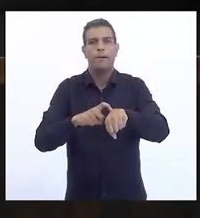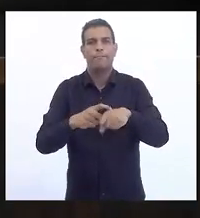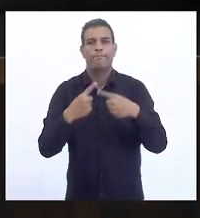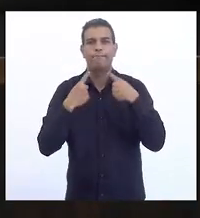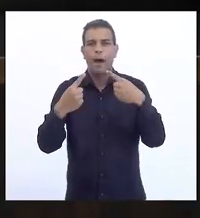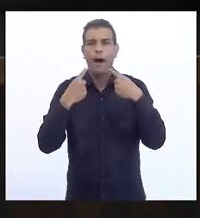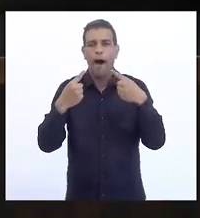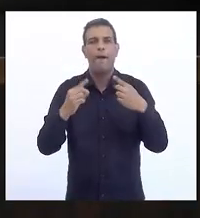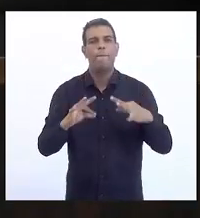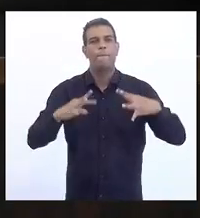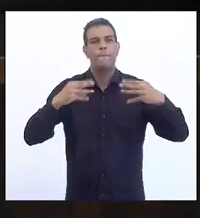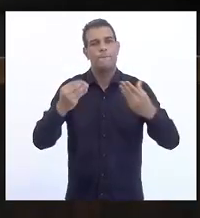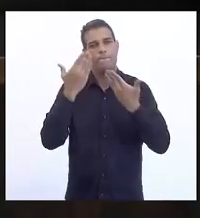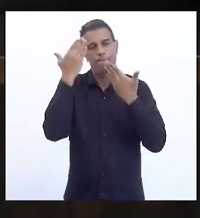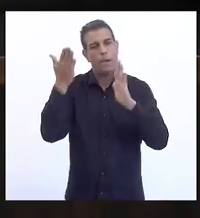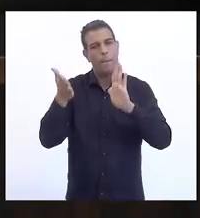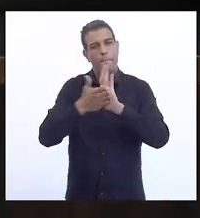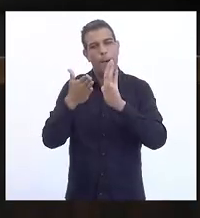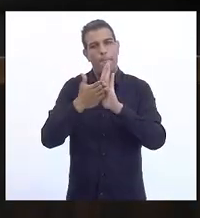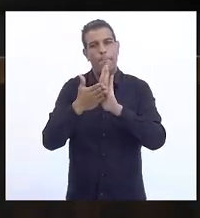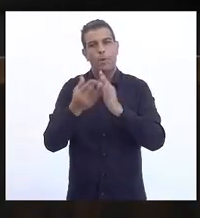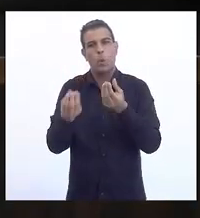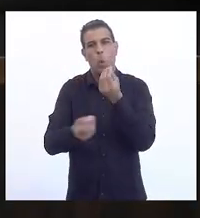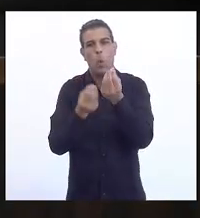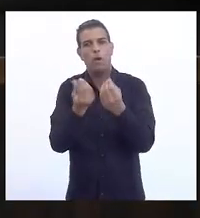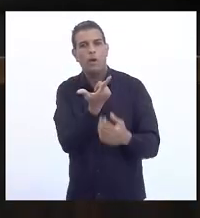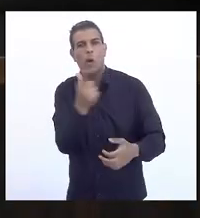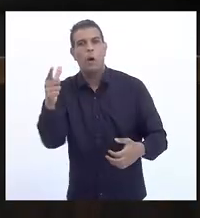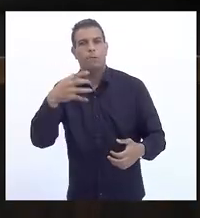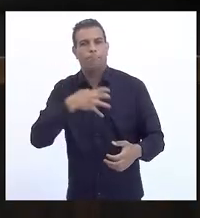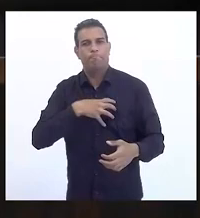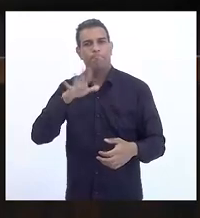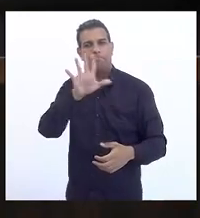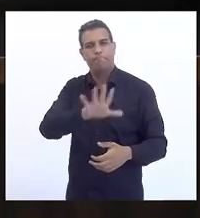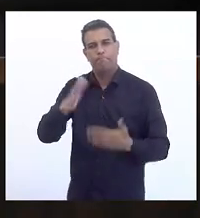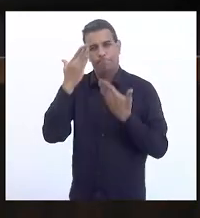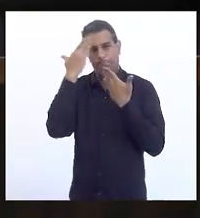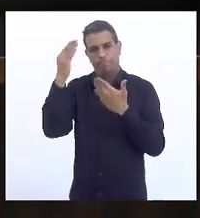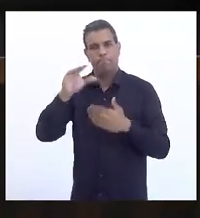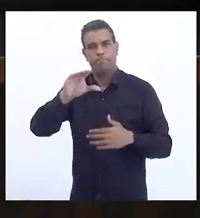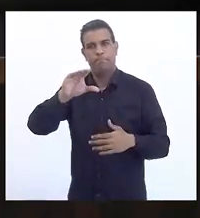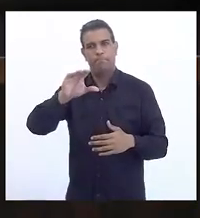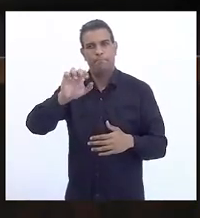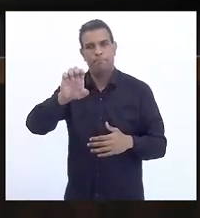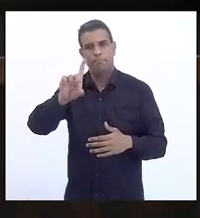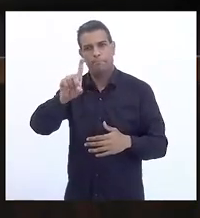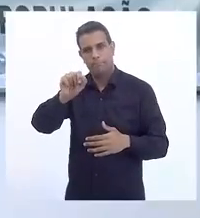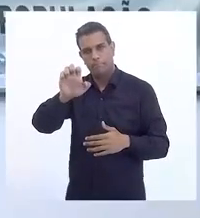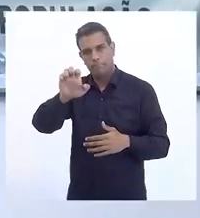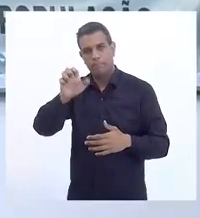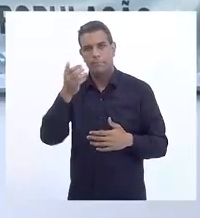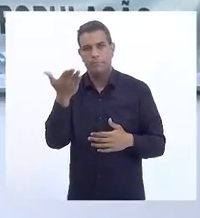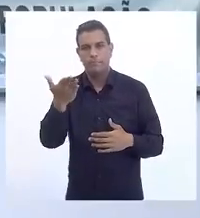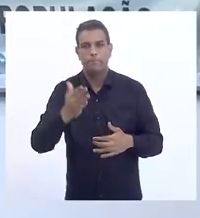André. Parabéns. Eu não esperava outra coisa de vocês, não. SEDAIano é SEDAIano de verdade.